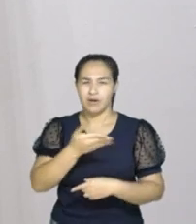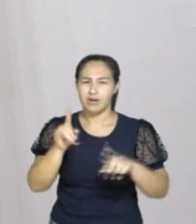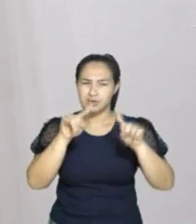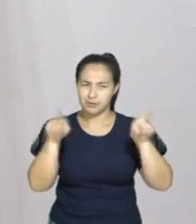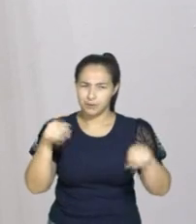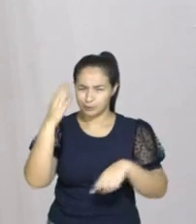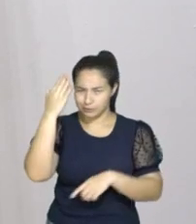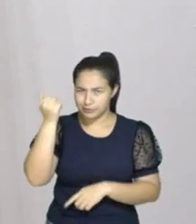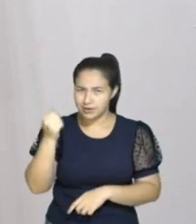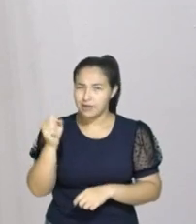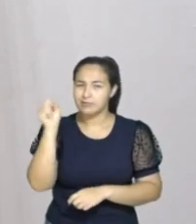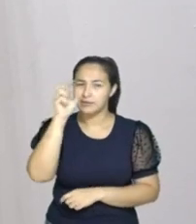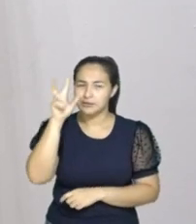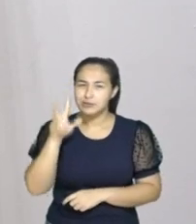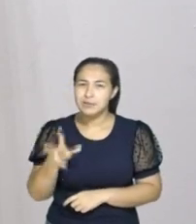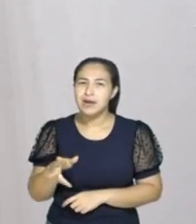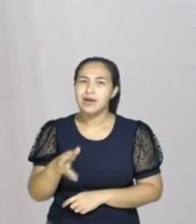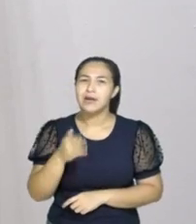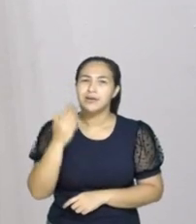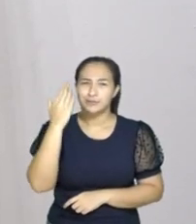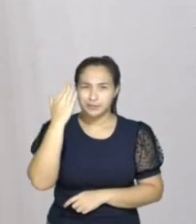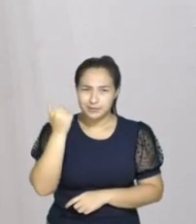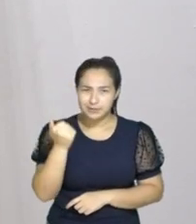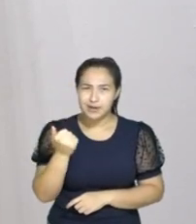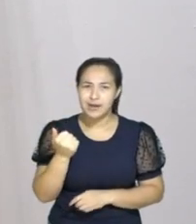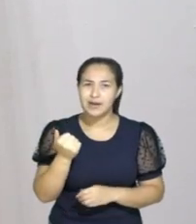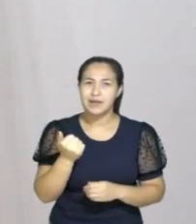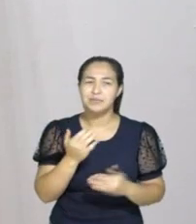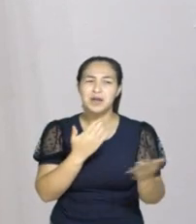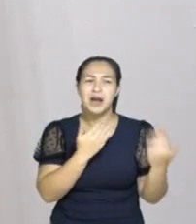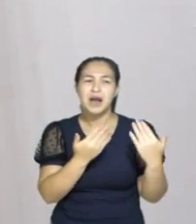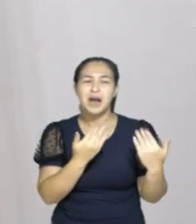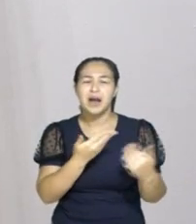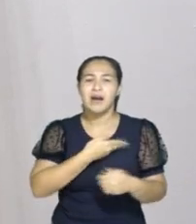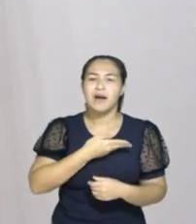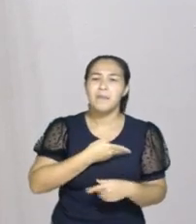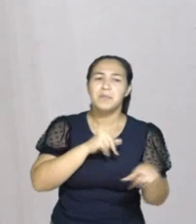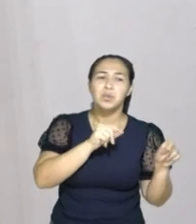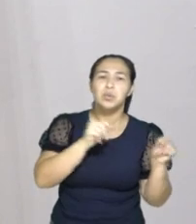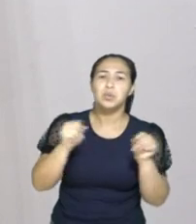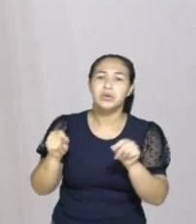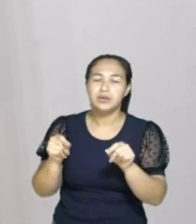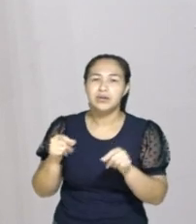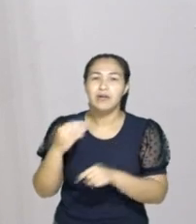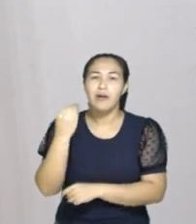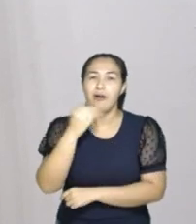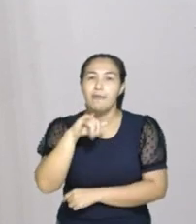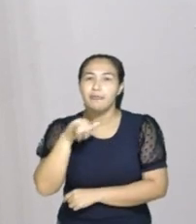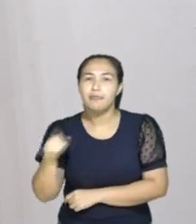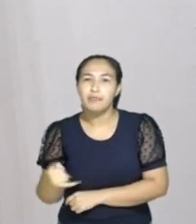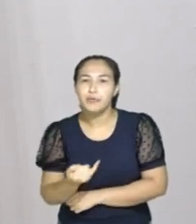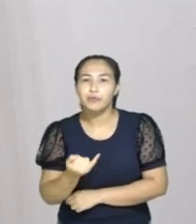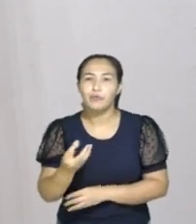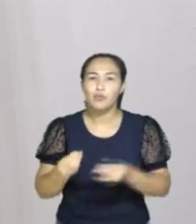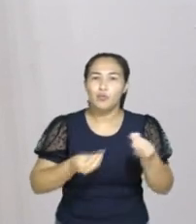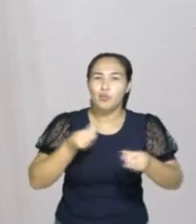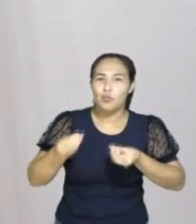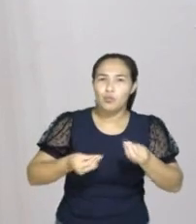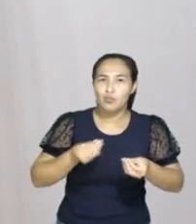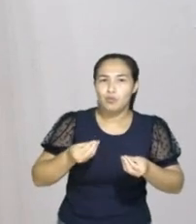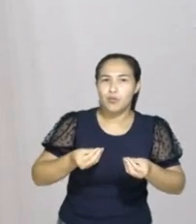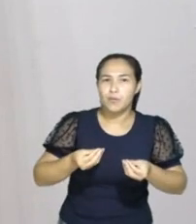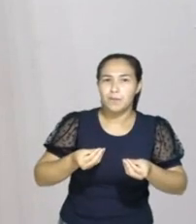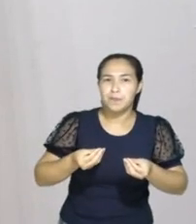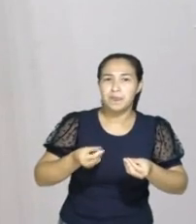ele sabe as coisas ele se aproveita do trato político e ele se